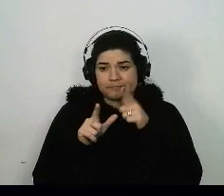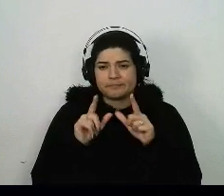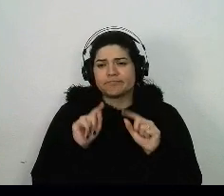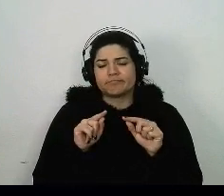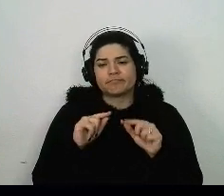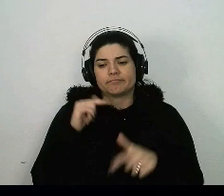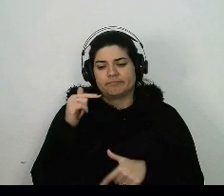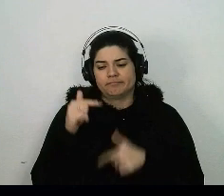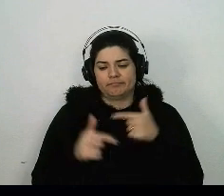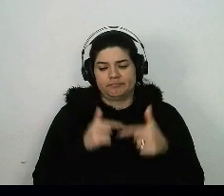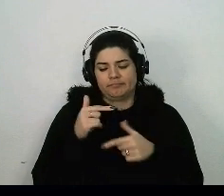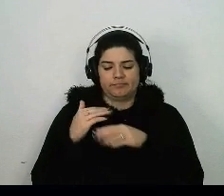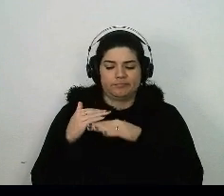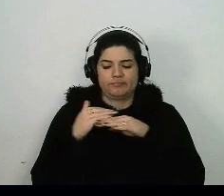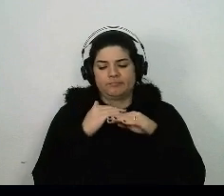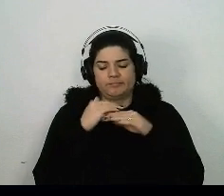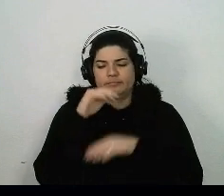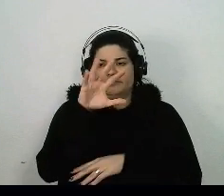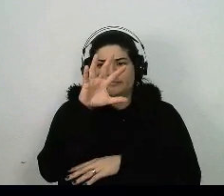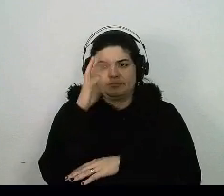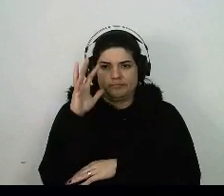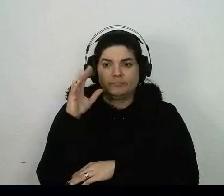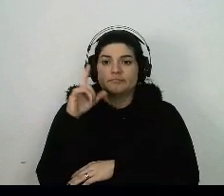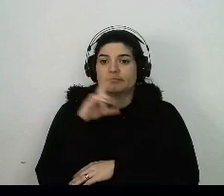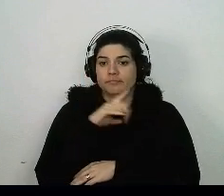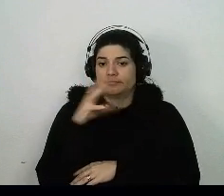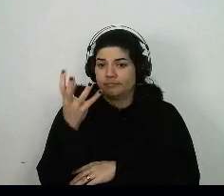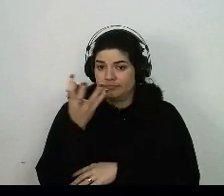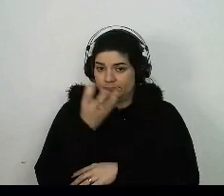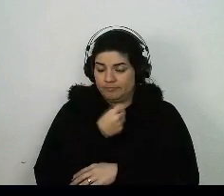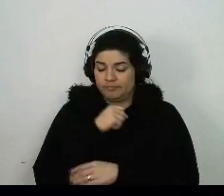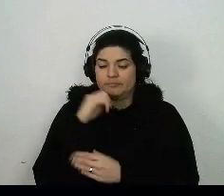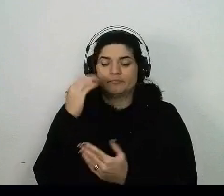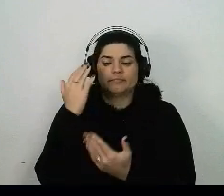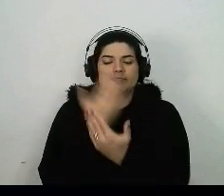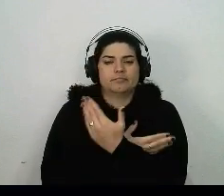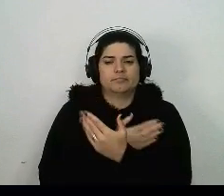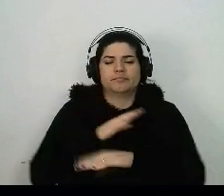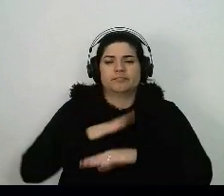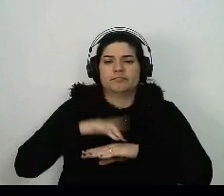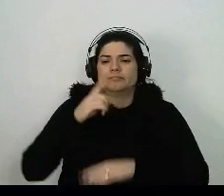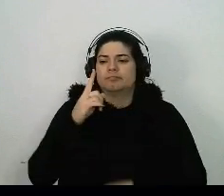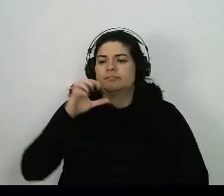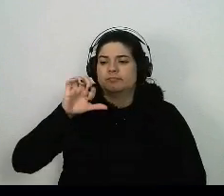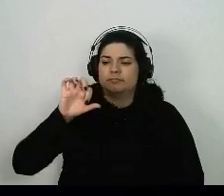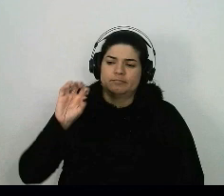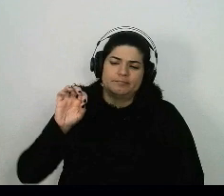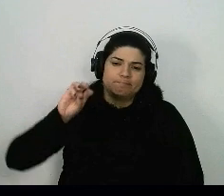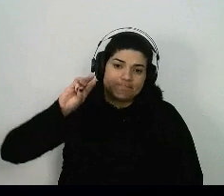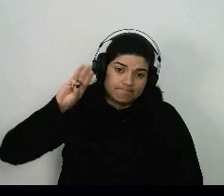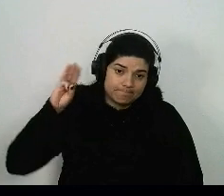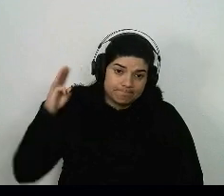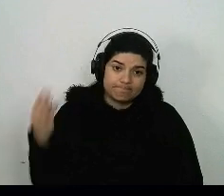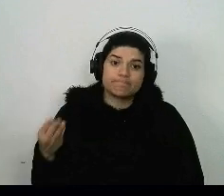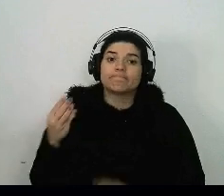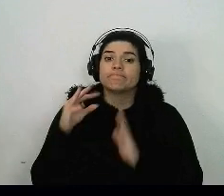no padrão de árvore, recebia esse arquivo com mais de 190 milhões de registros,